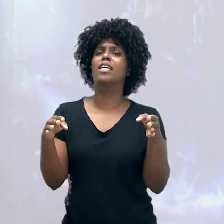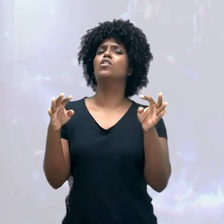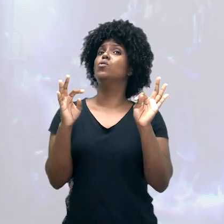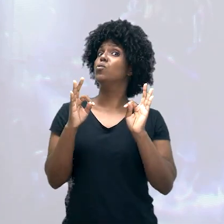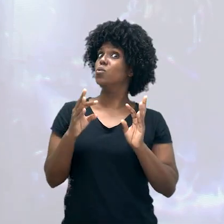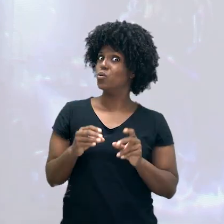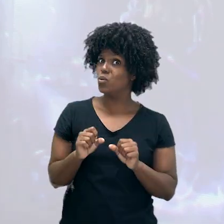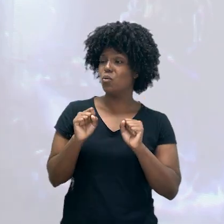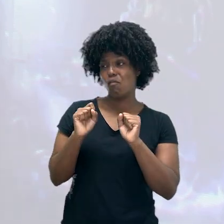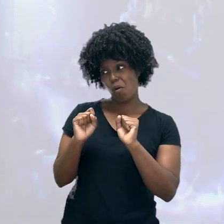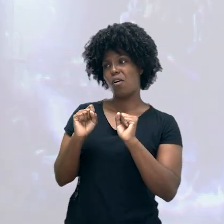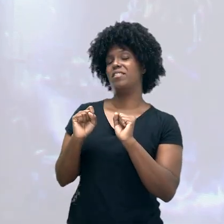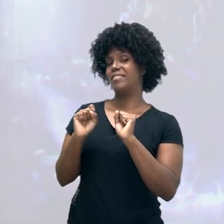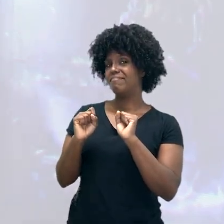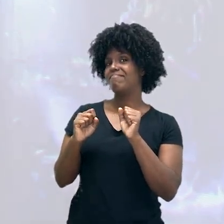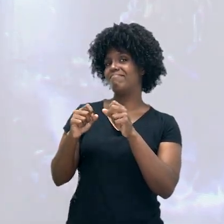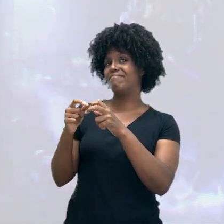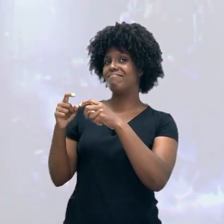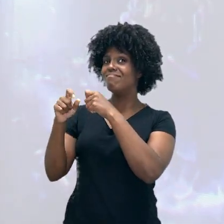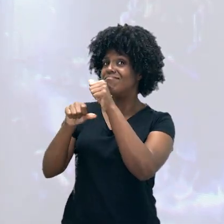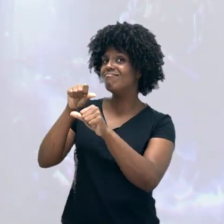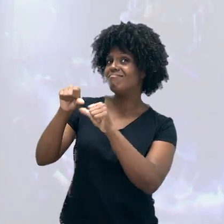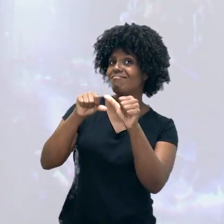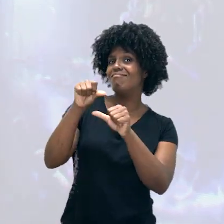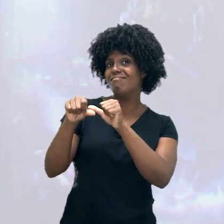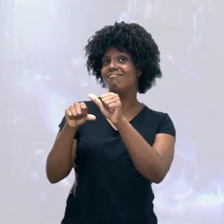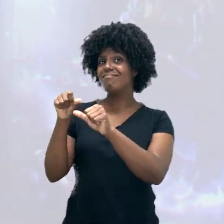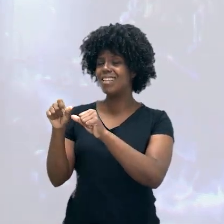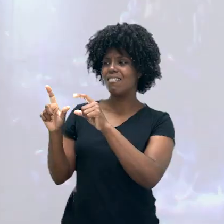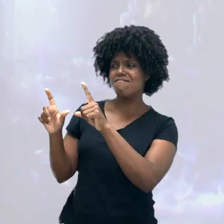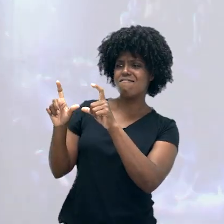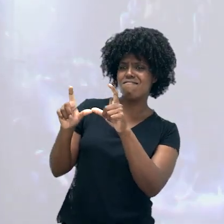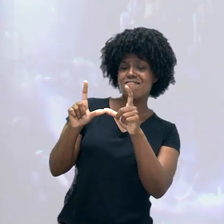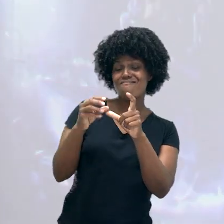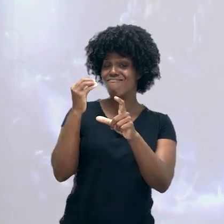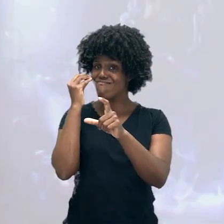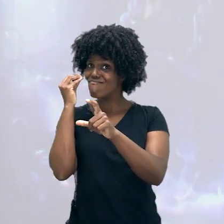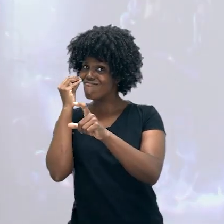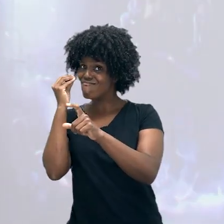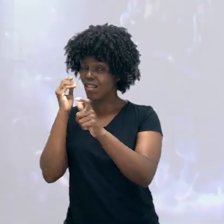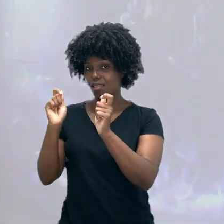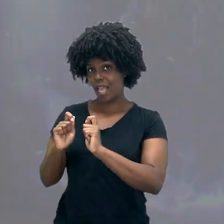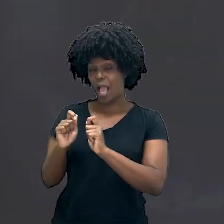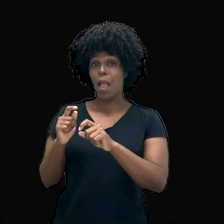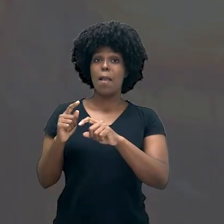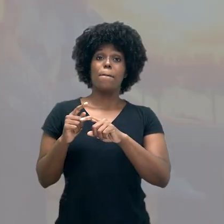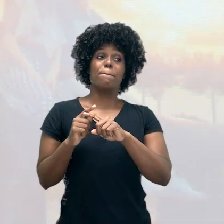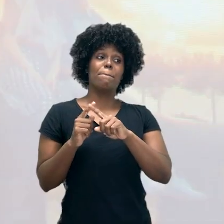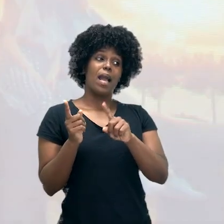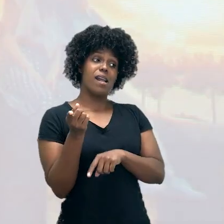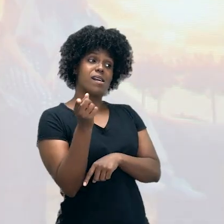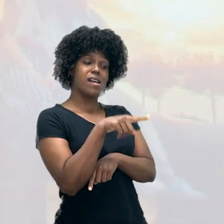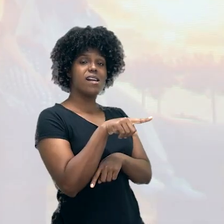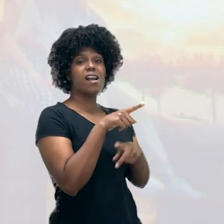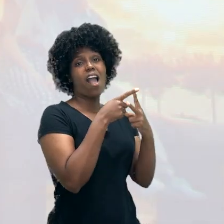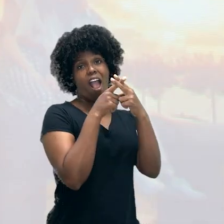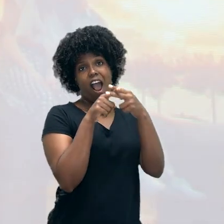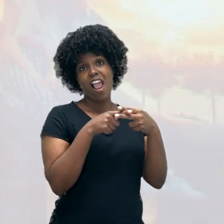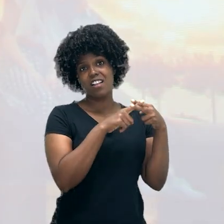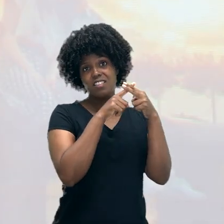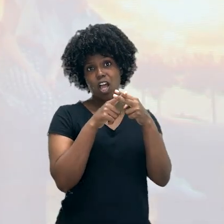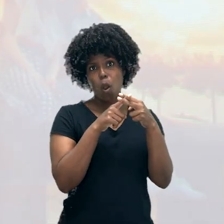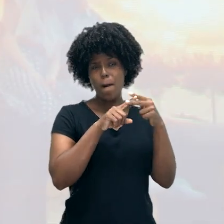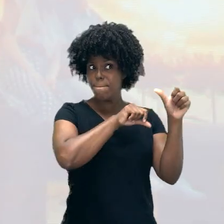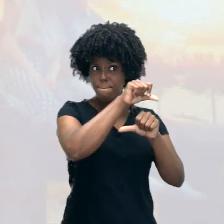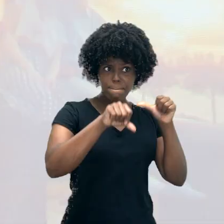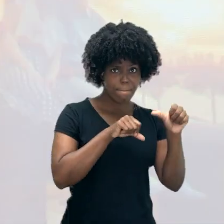e tudo isso. E aí você vai fotografando e vai experimentando. Na edição a gente não